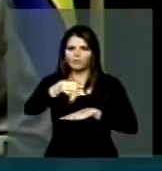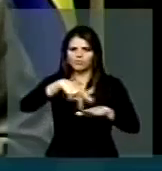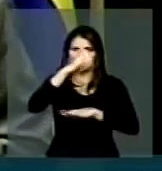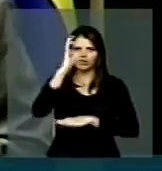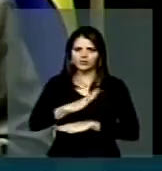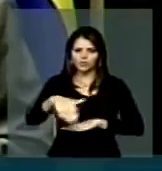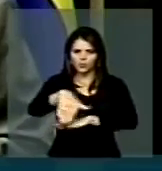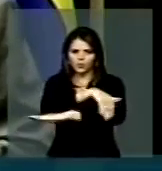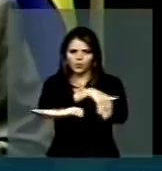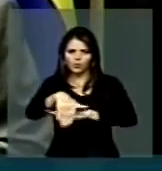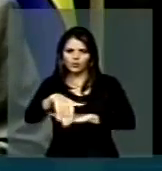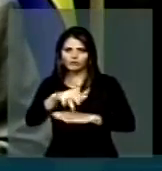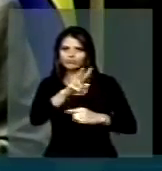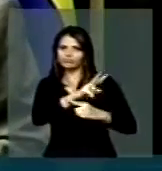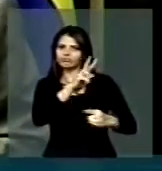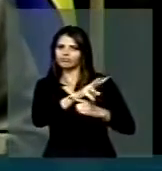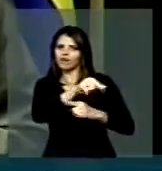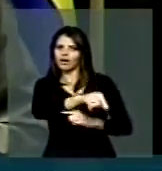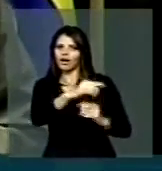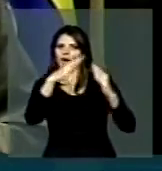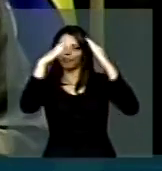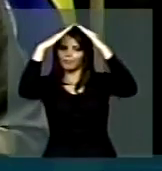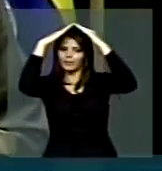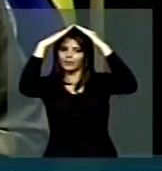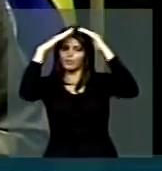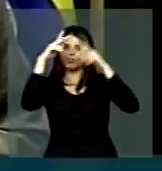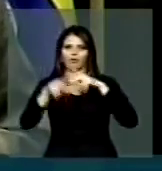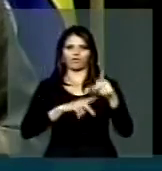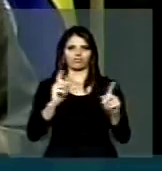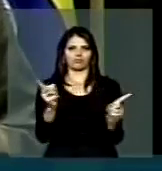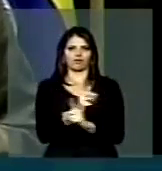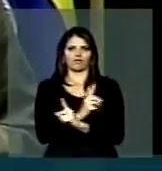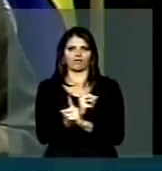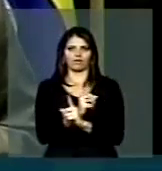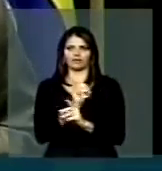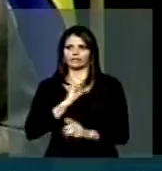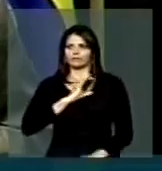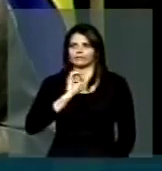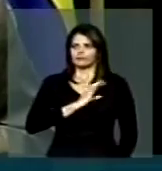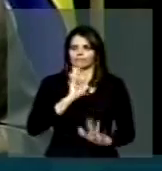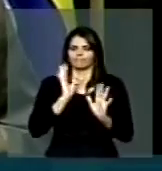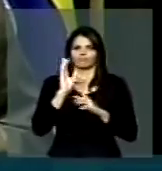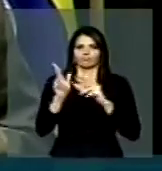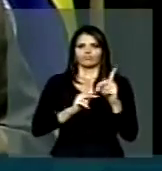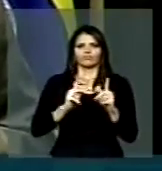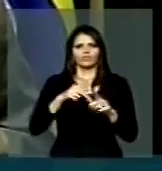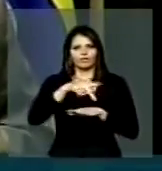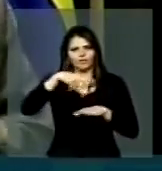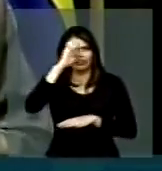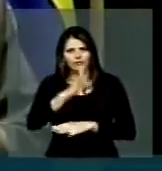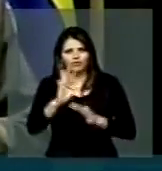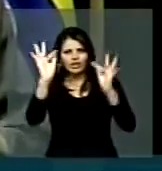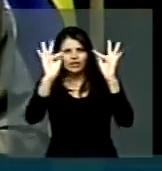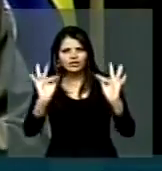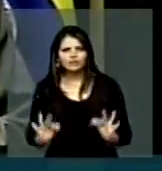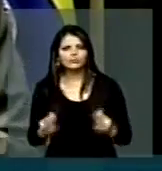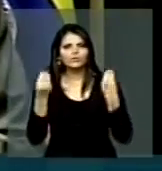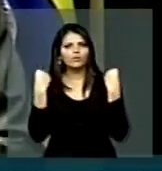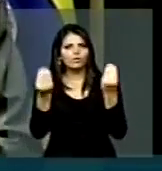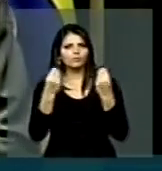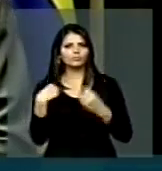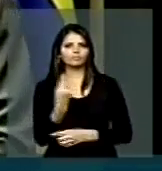ruas não são o abrigo do povo, mas é o pavor do povo, não pode ser um país que seja feliz. Nós